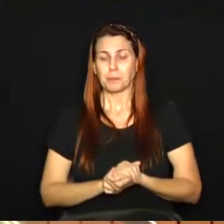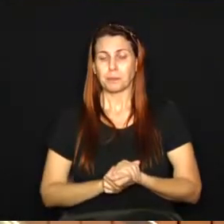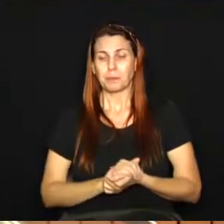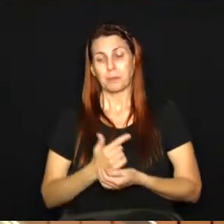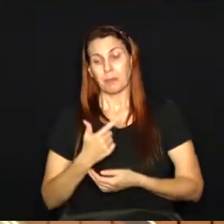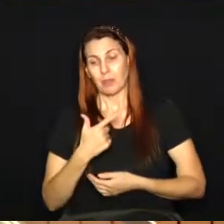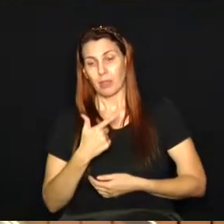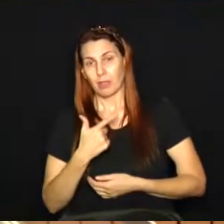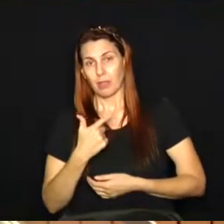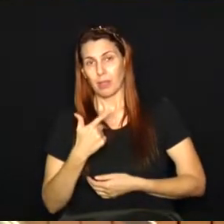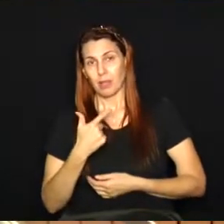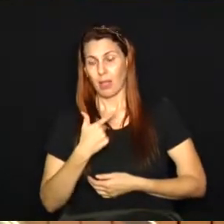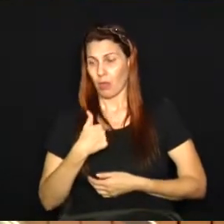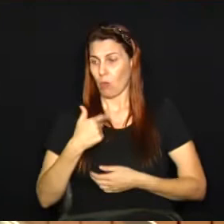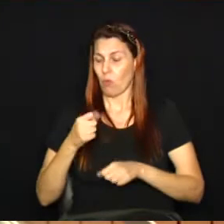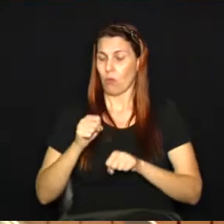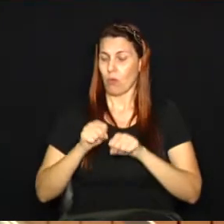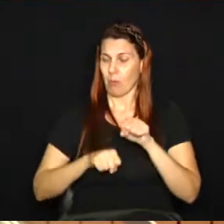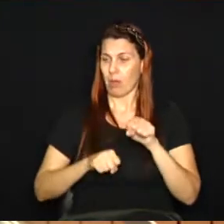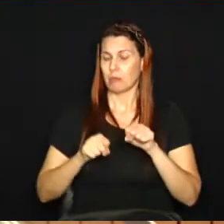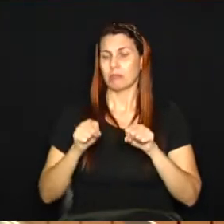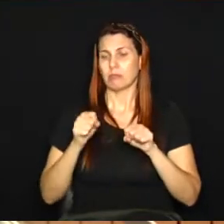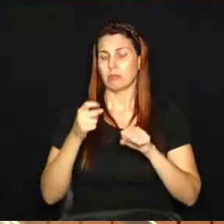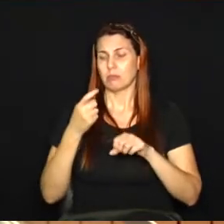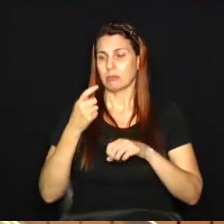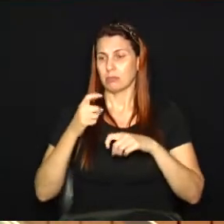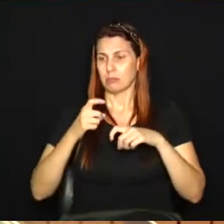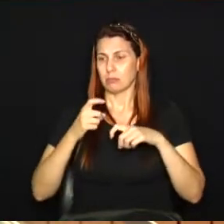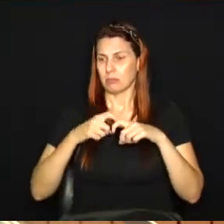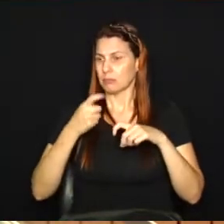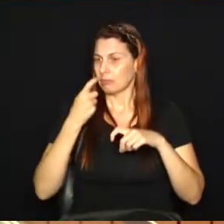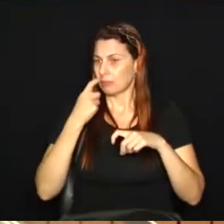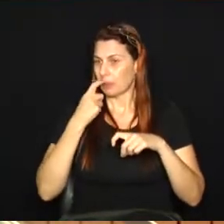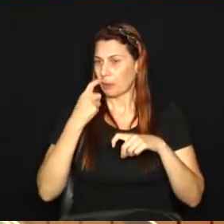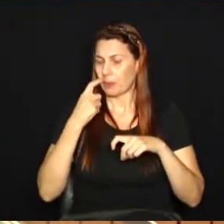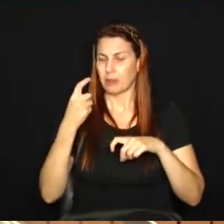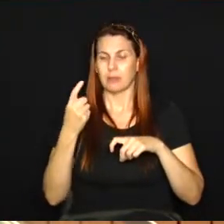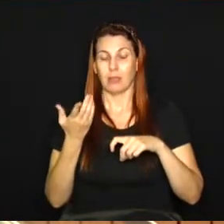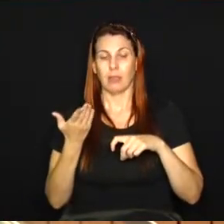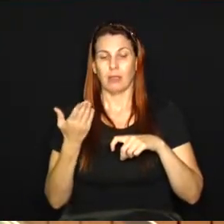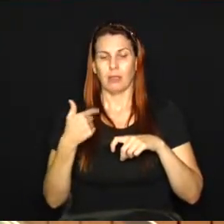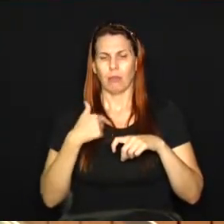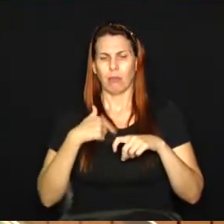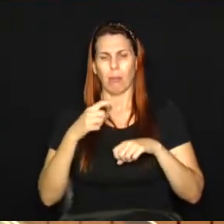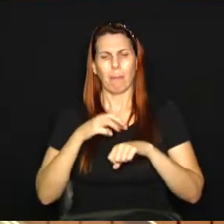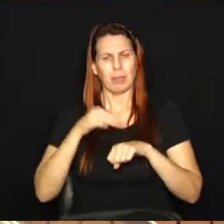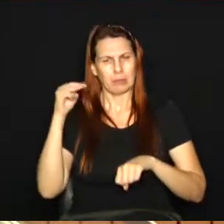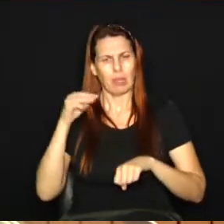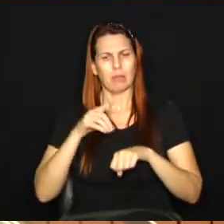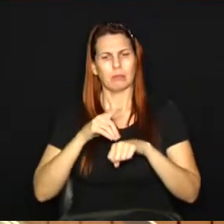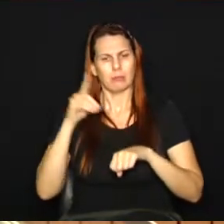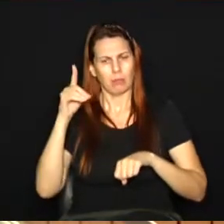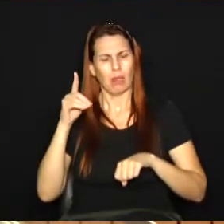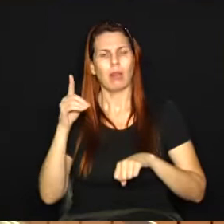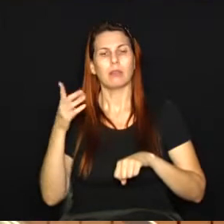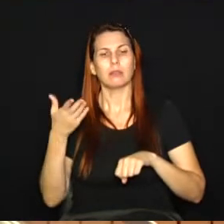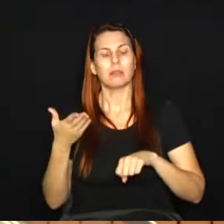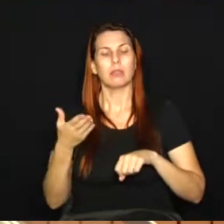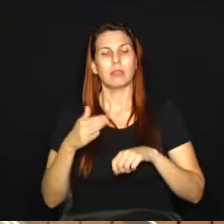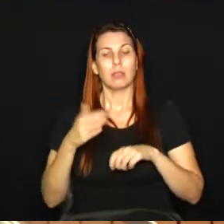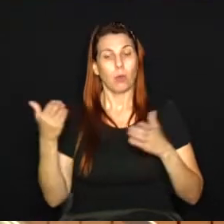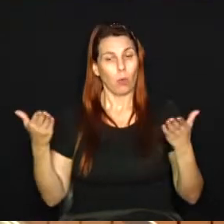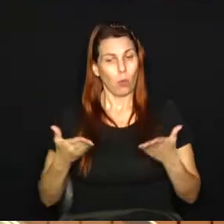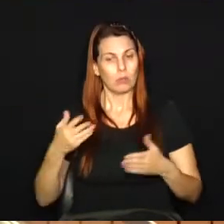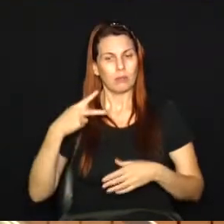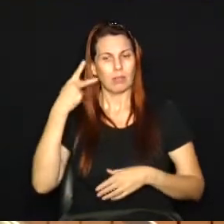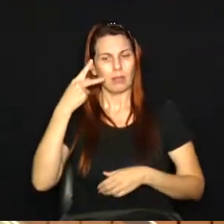que tenho formação na área médica, sou dentista, sou médico, né, tenho mestrado, tenho doutorado, e eu hoje sou vereador,